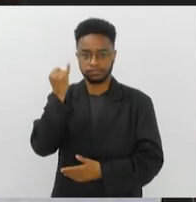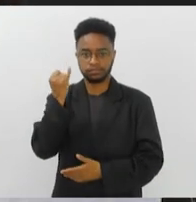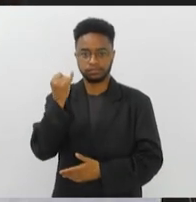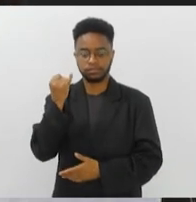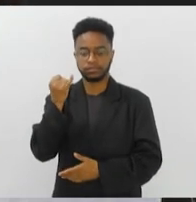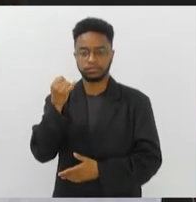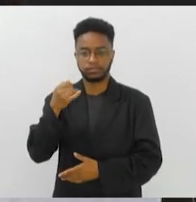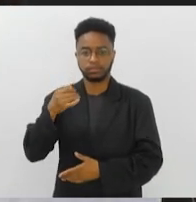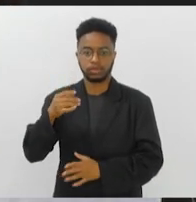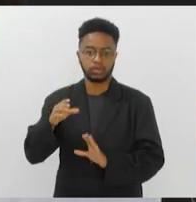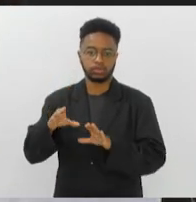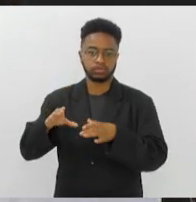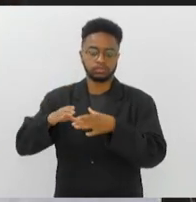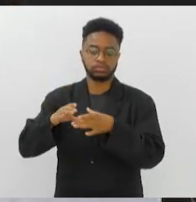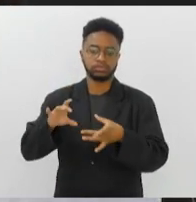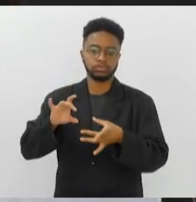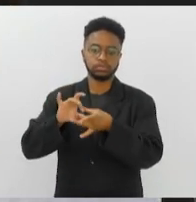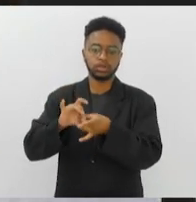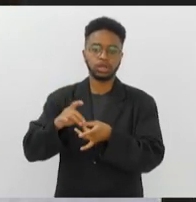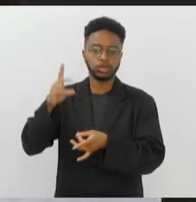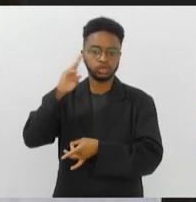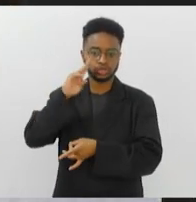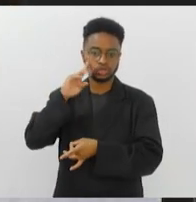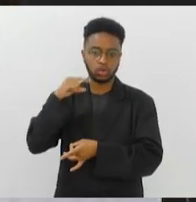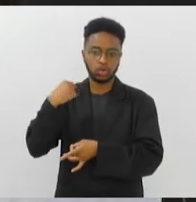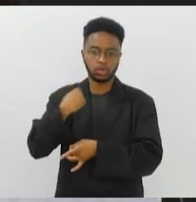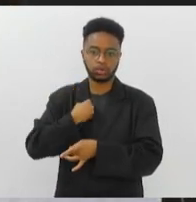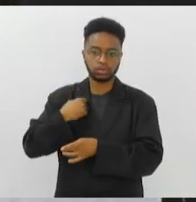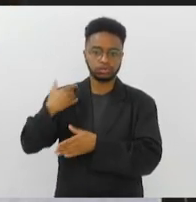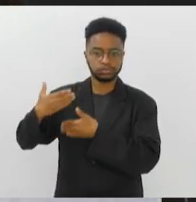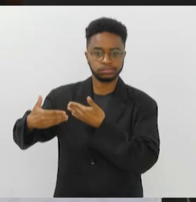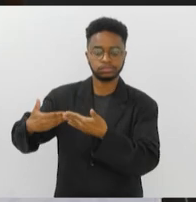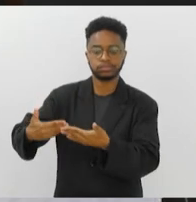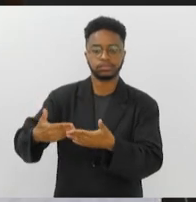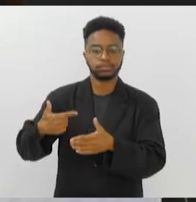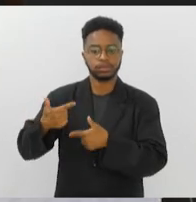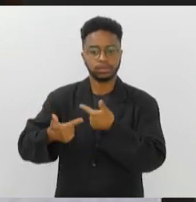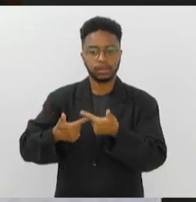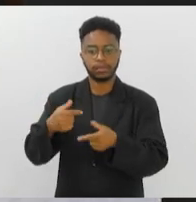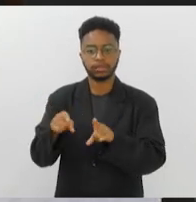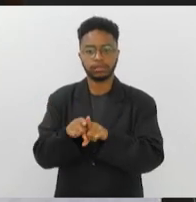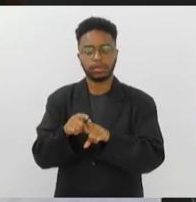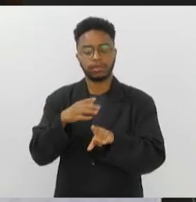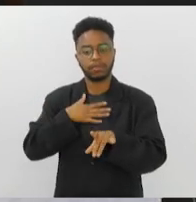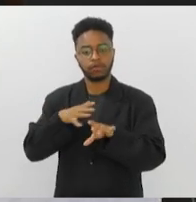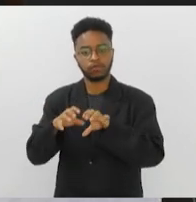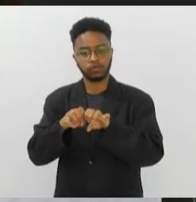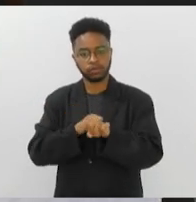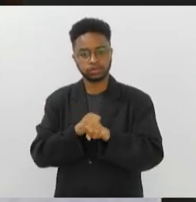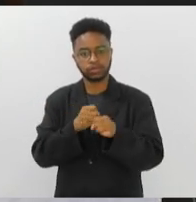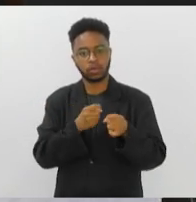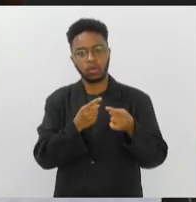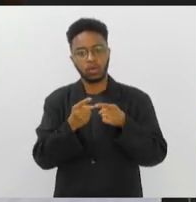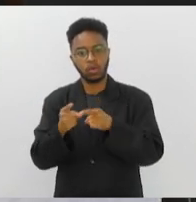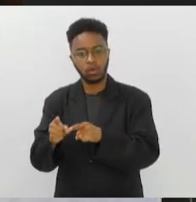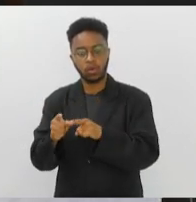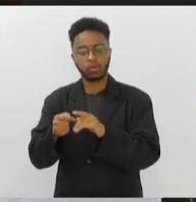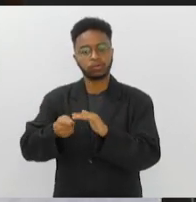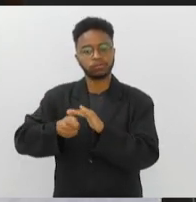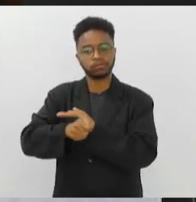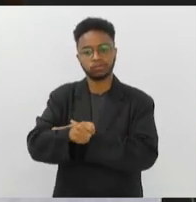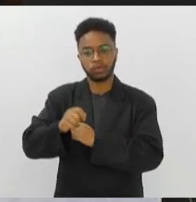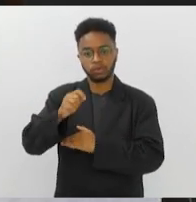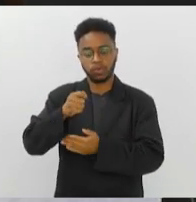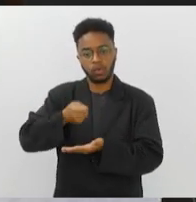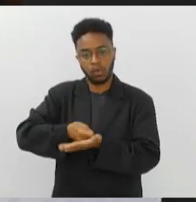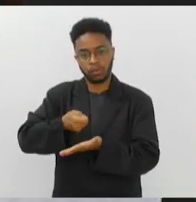história da nossa frente, na minha formação enquanto lutador antimanicomial, que é uma referência